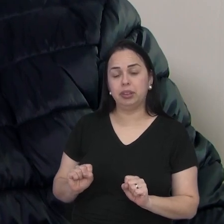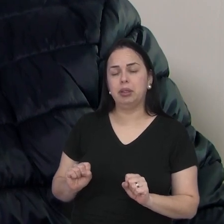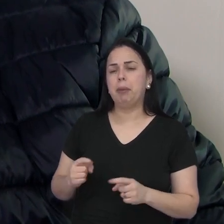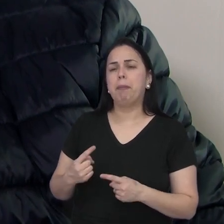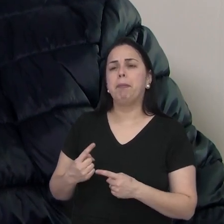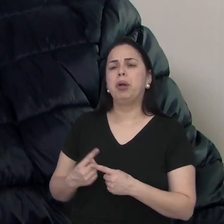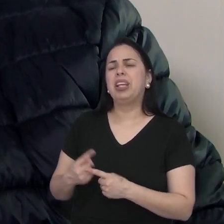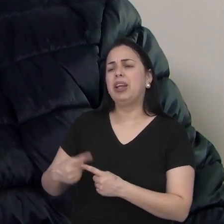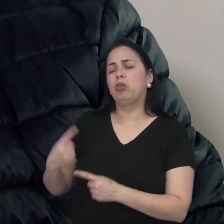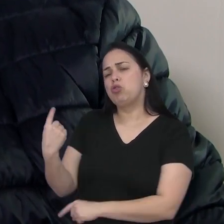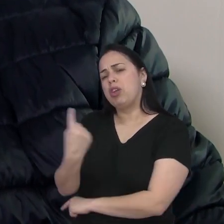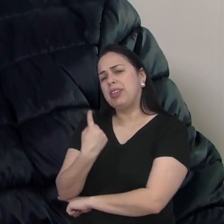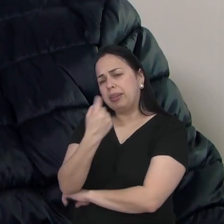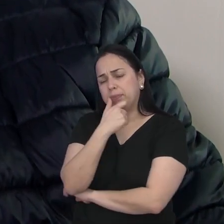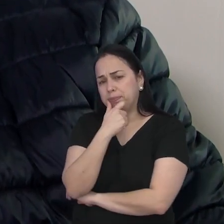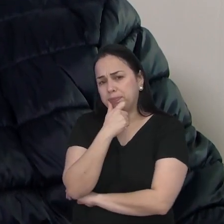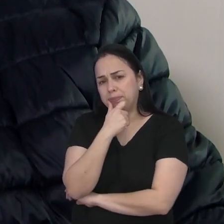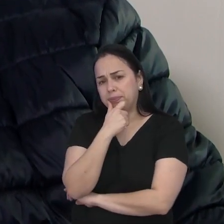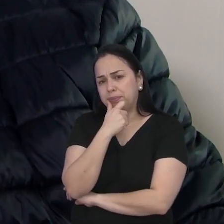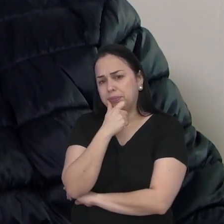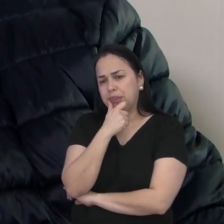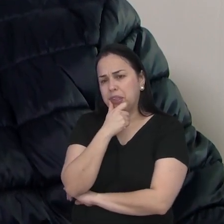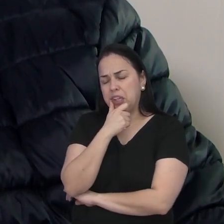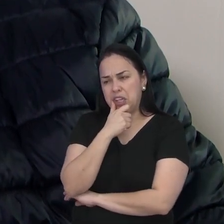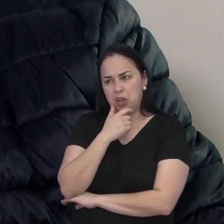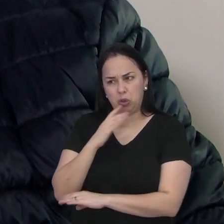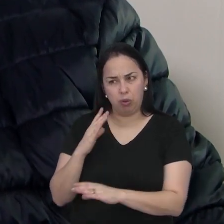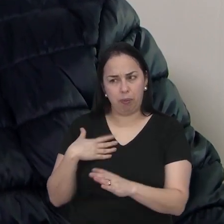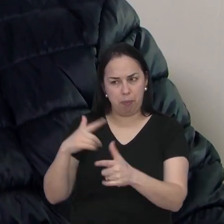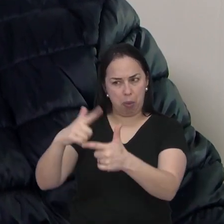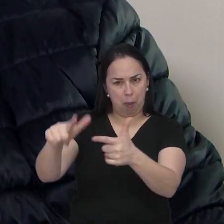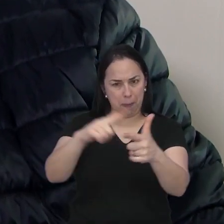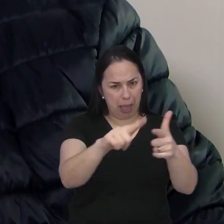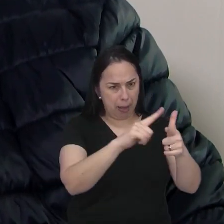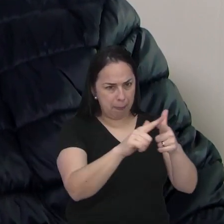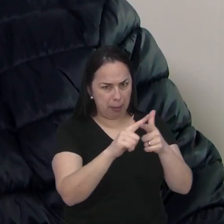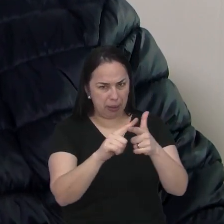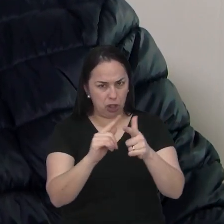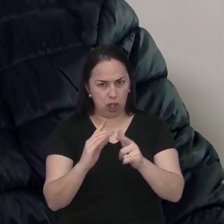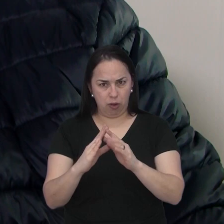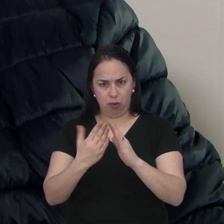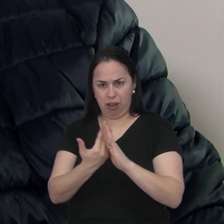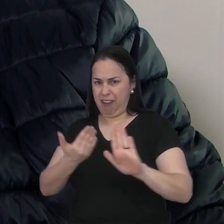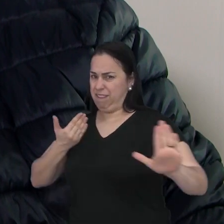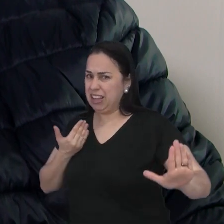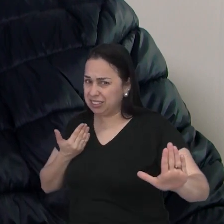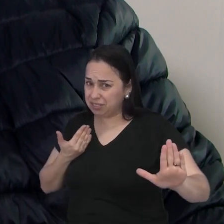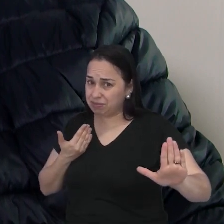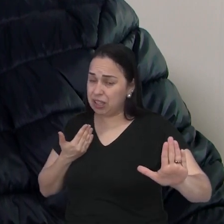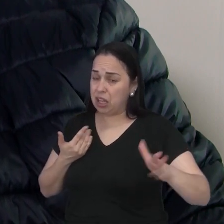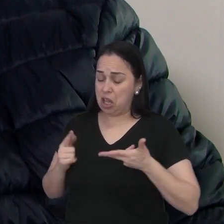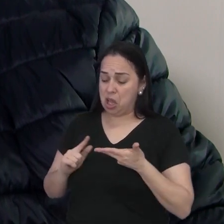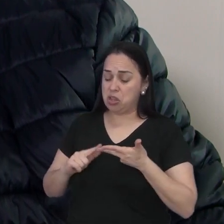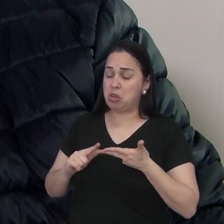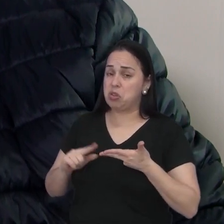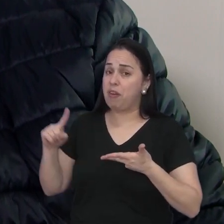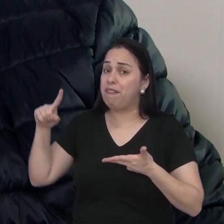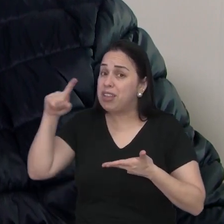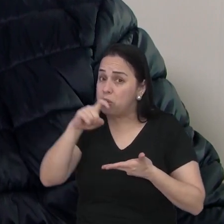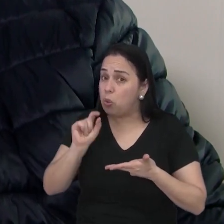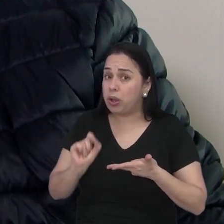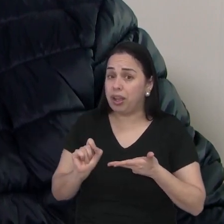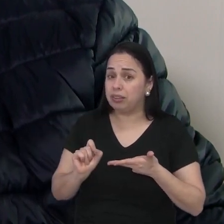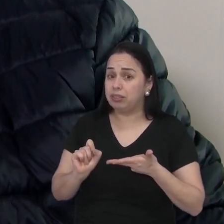perguntar: qual é a função da minha solidão? Eu estou fugindo de quê? Eu estou me esquivando de quê? Eu estou